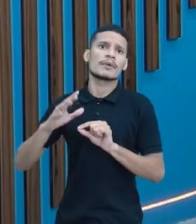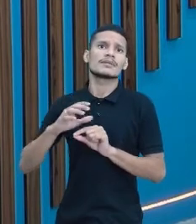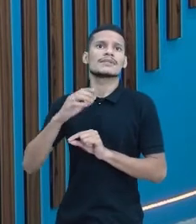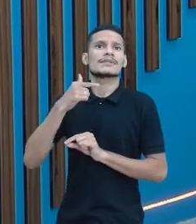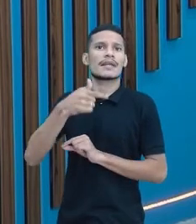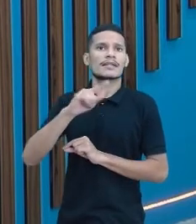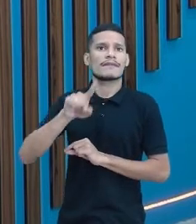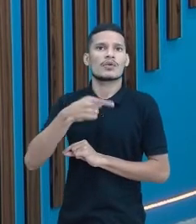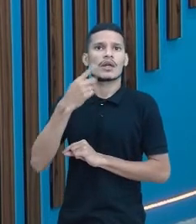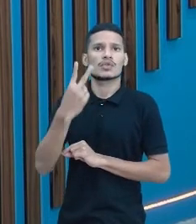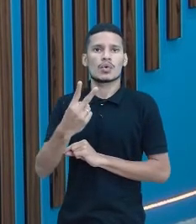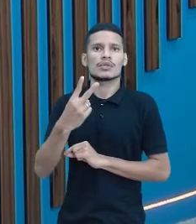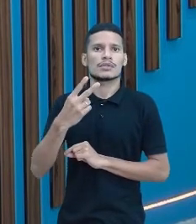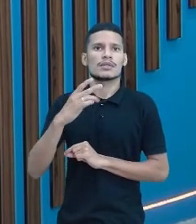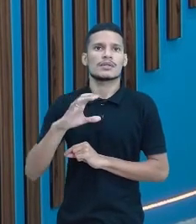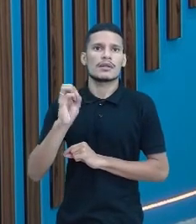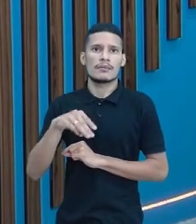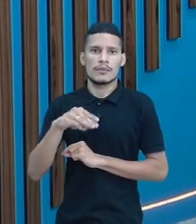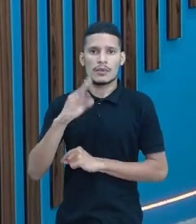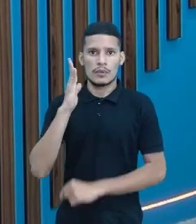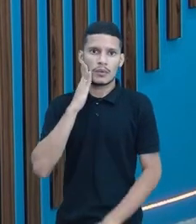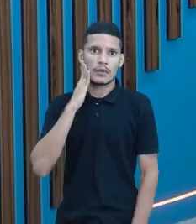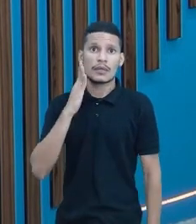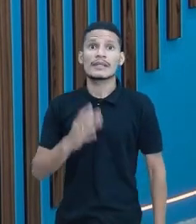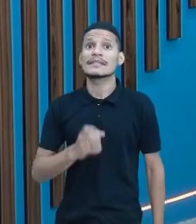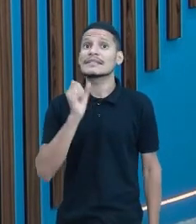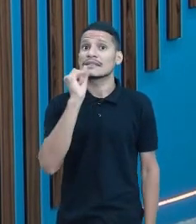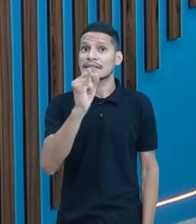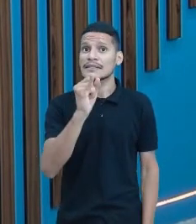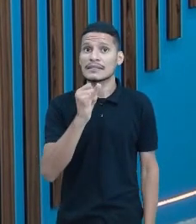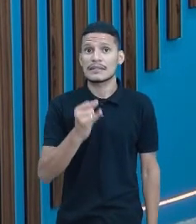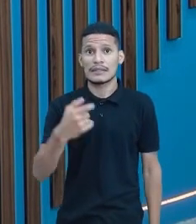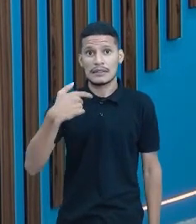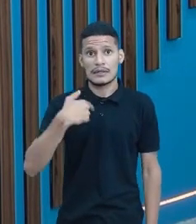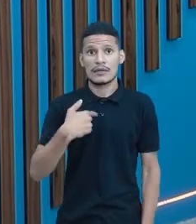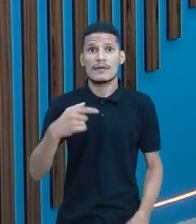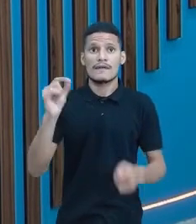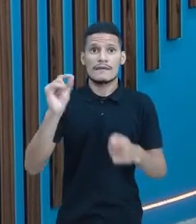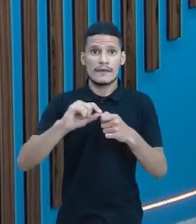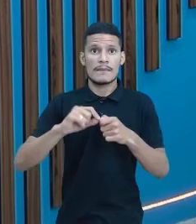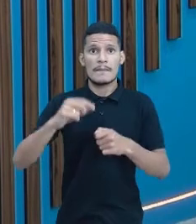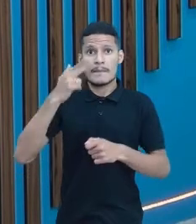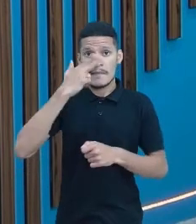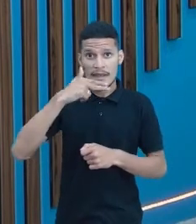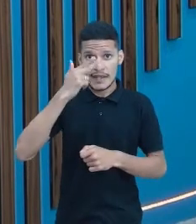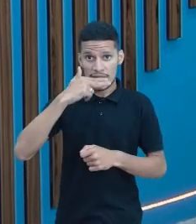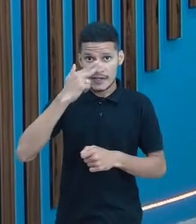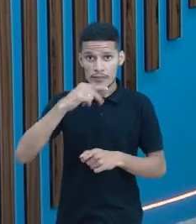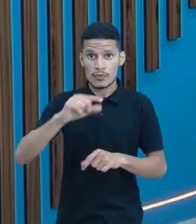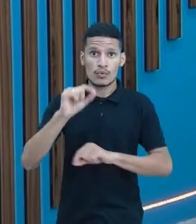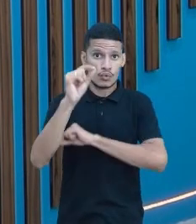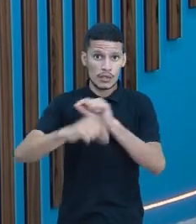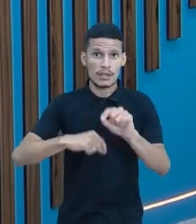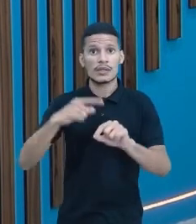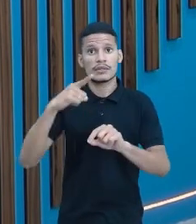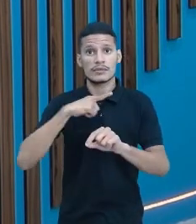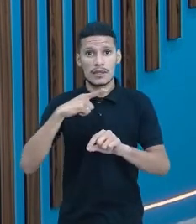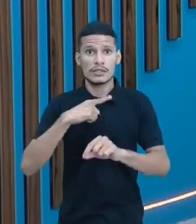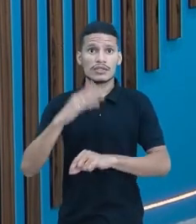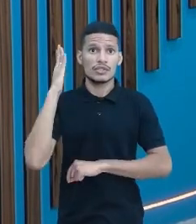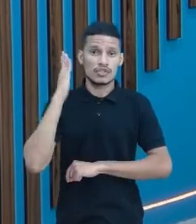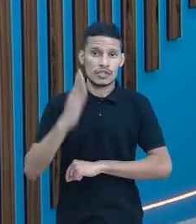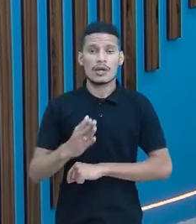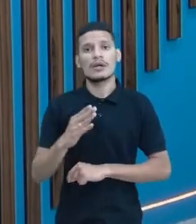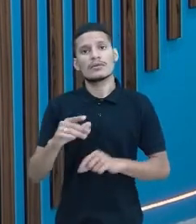7,2 centímetros, certo? Se eu for fazer o mesmo com o outro cateto, ou seja, a medida do cateto ao quadrado, no